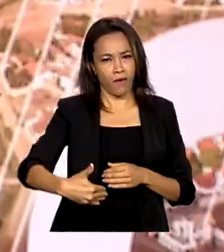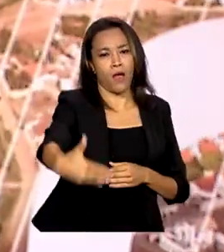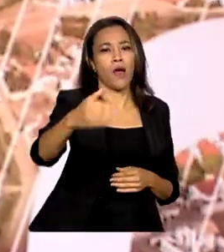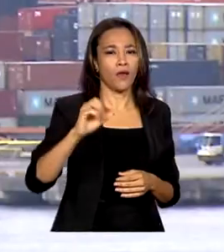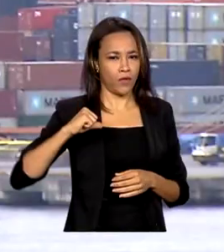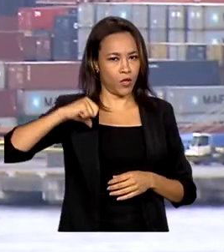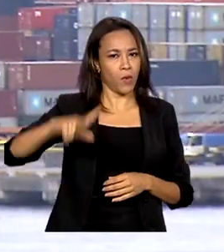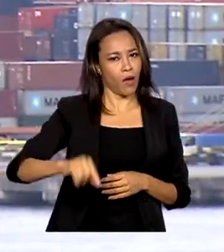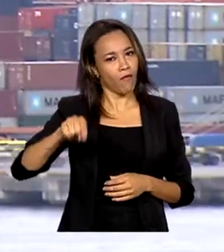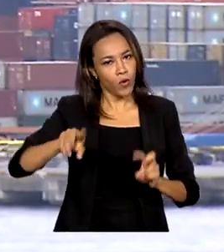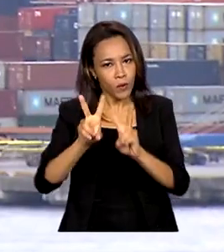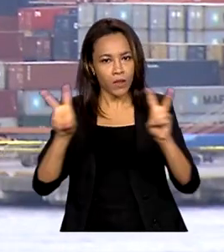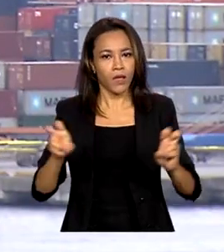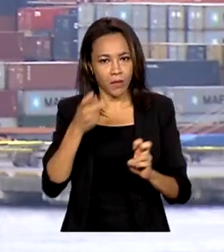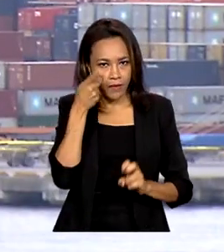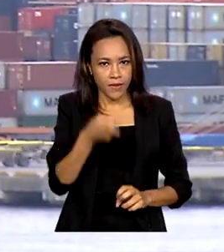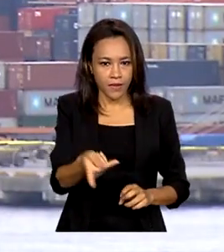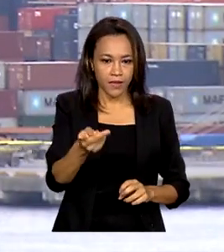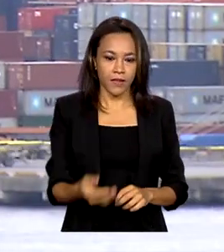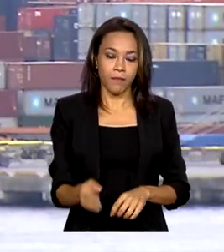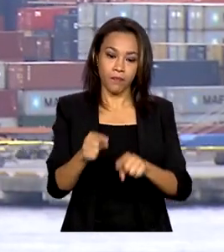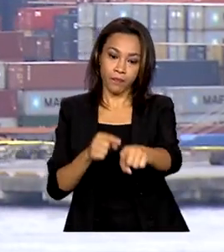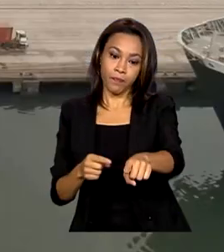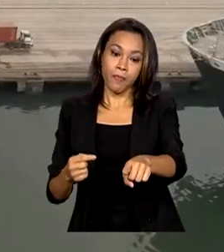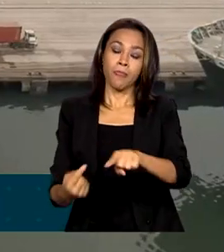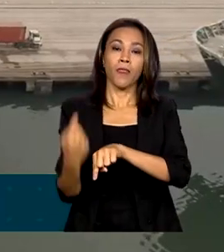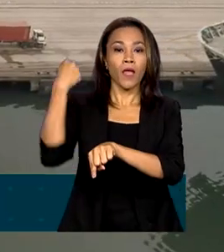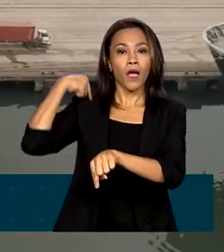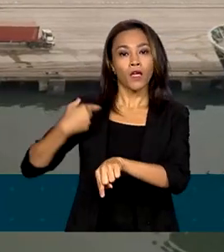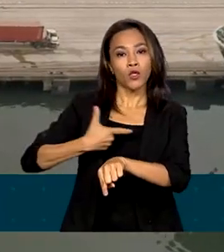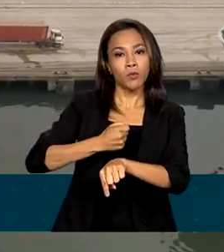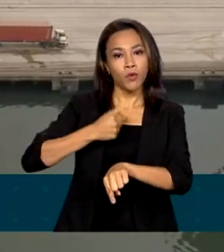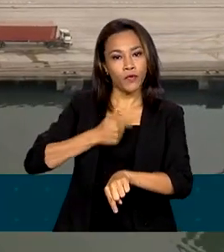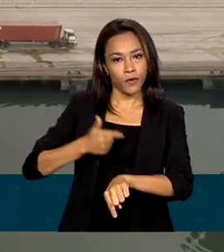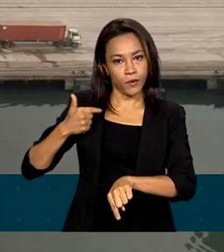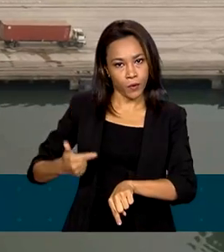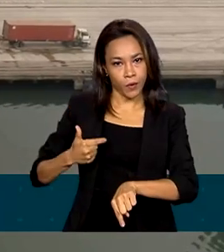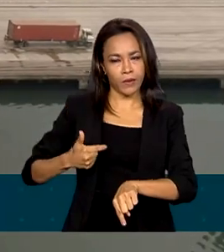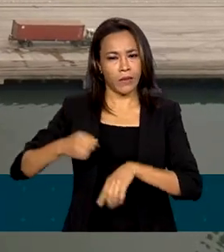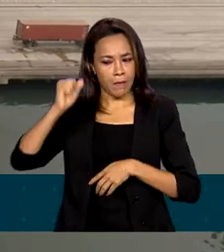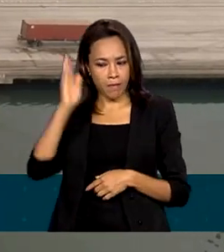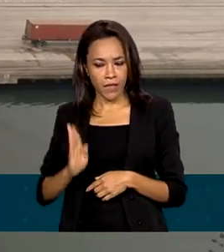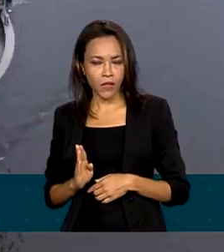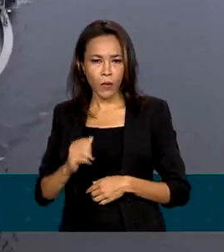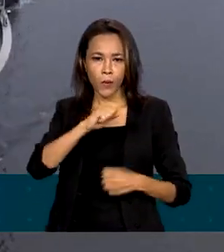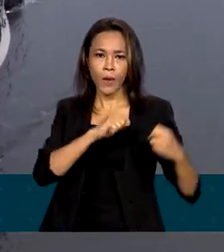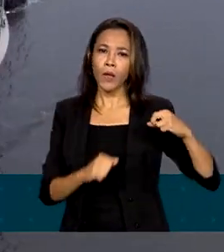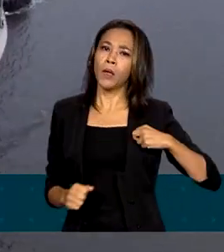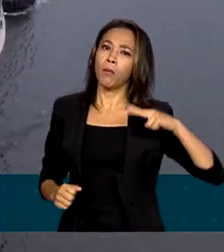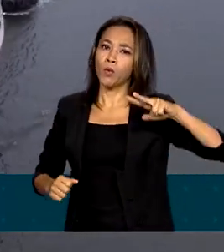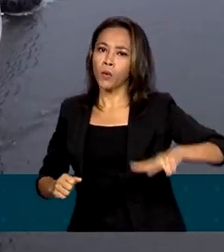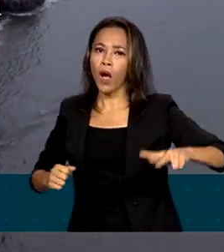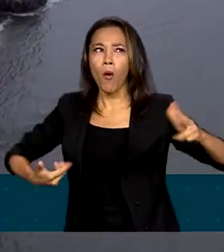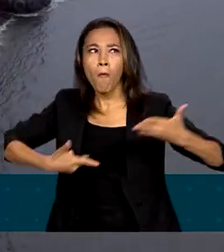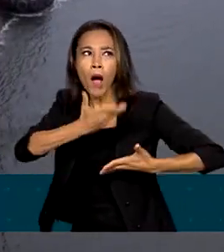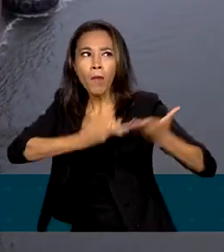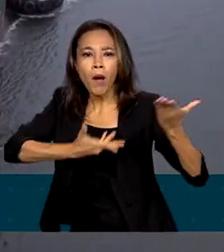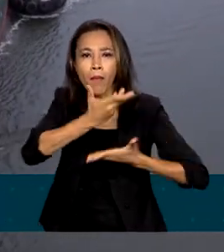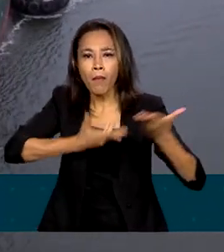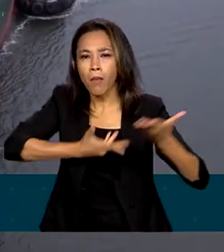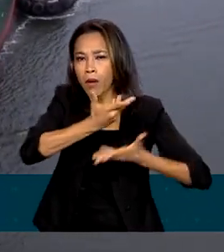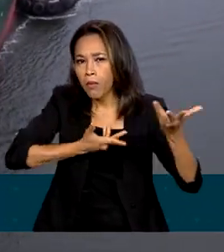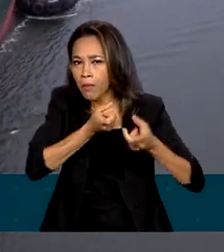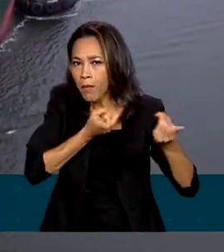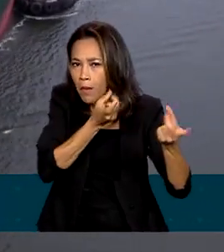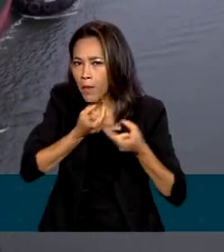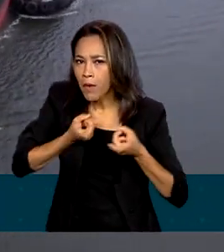visita. Em 2022, o fluxo comercial entre Brasil e Portugal aumentou 50%